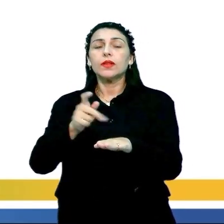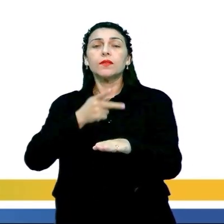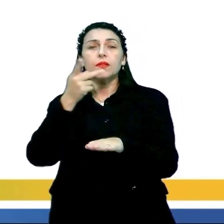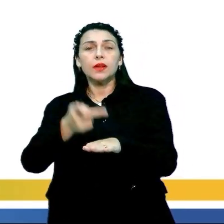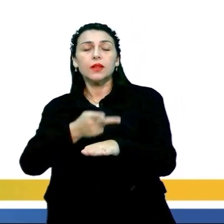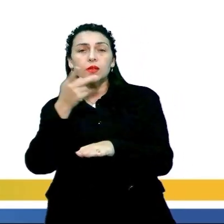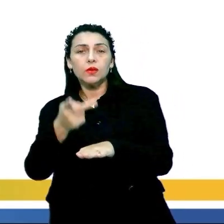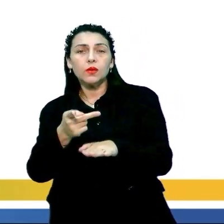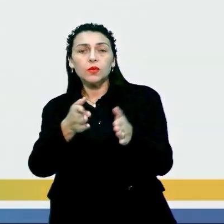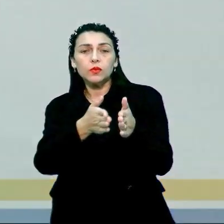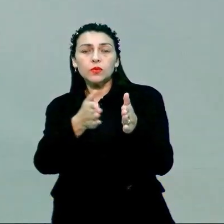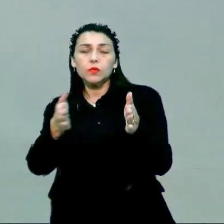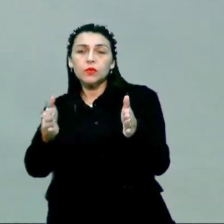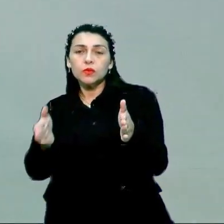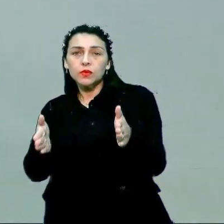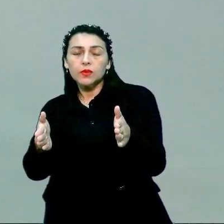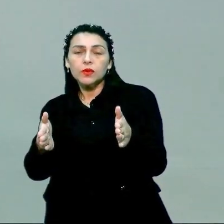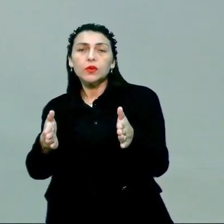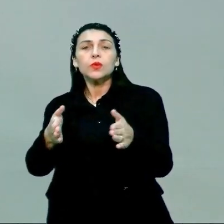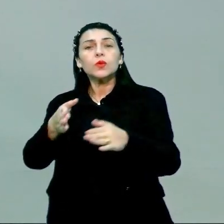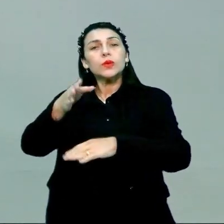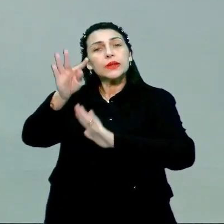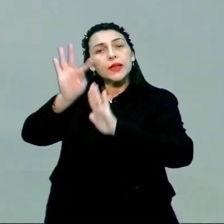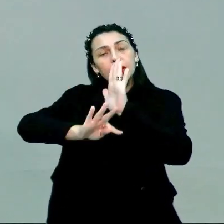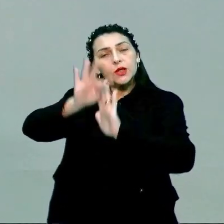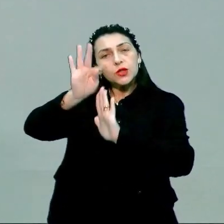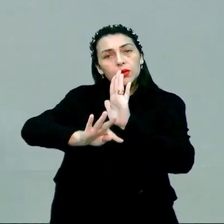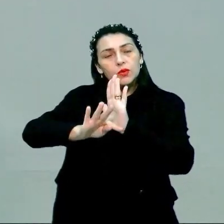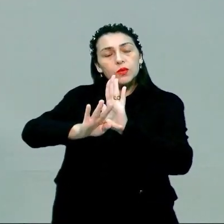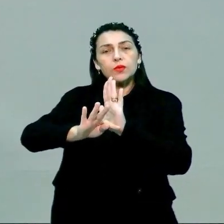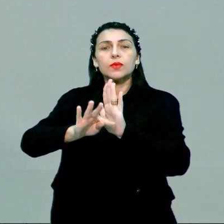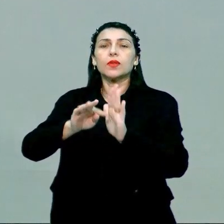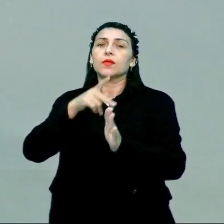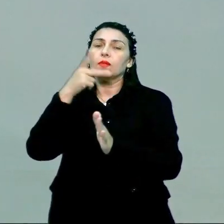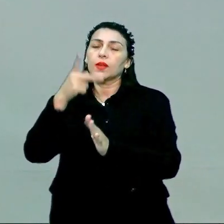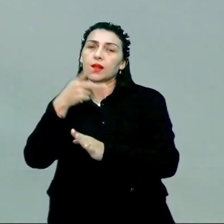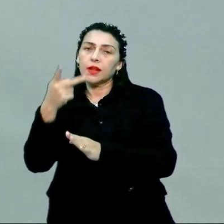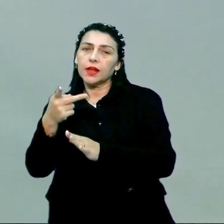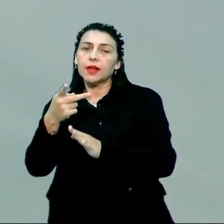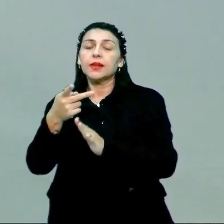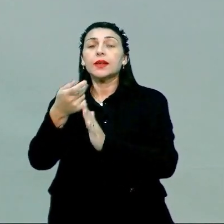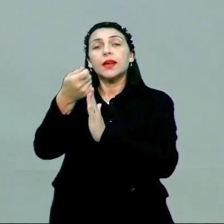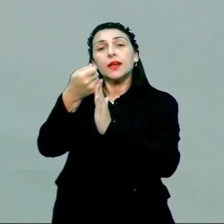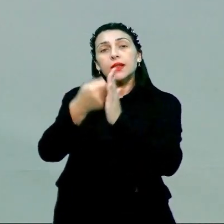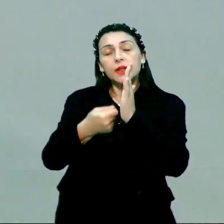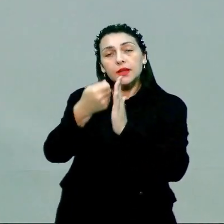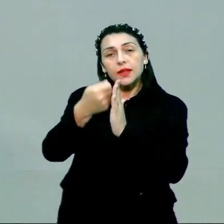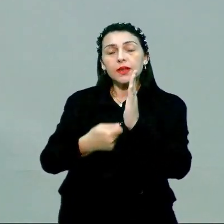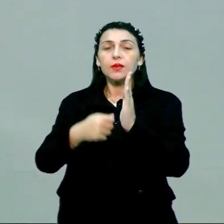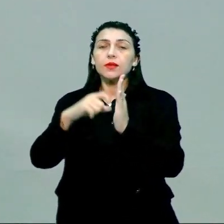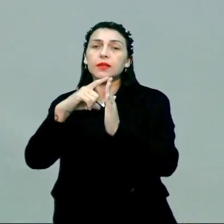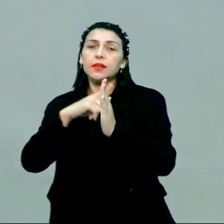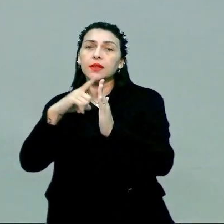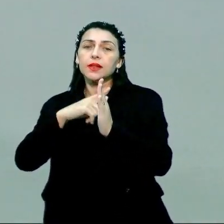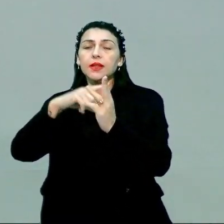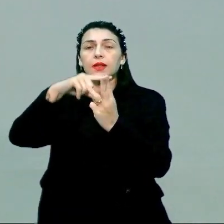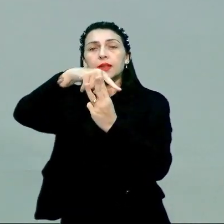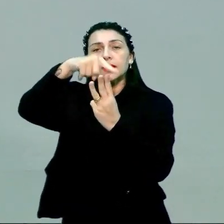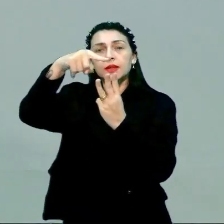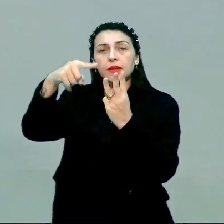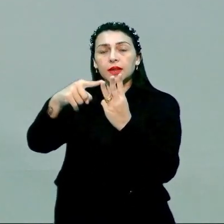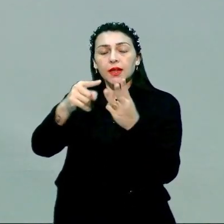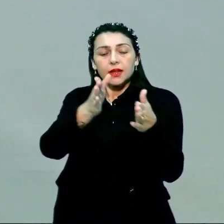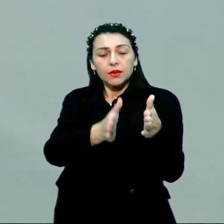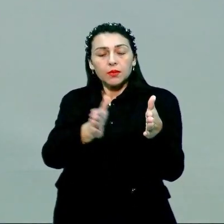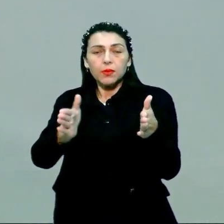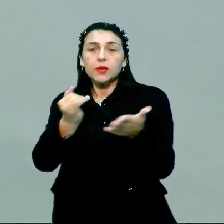falou durante o seu texto. A gente costuma dizer que a redação ela tem 3 partes,